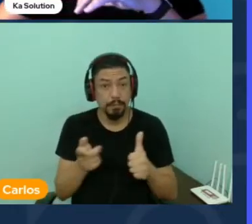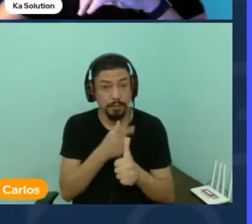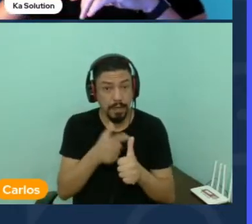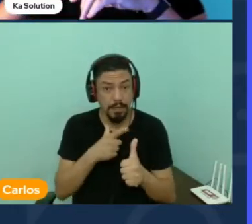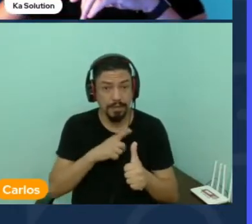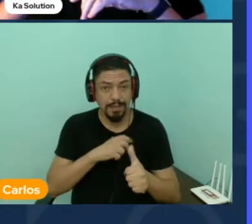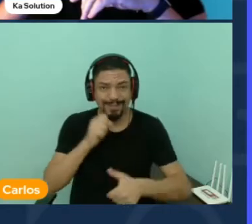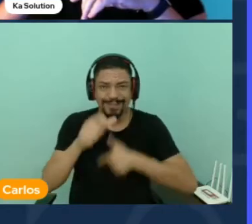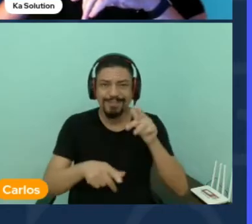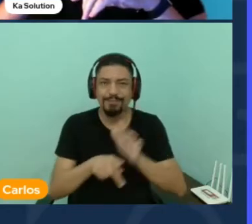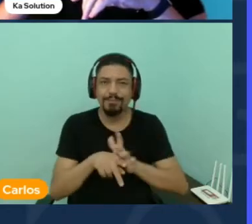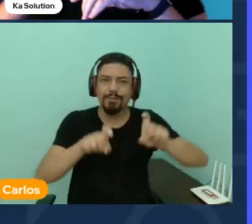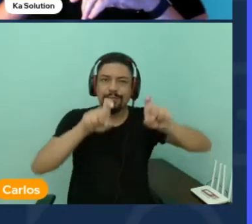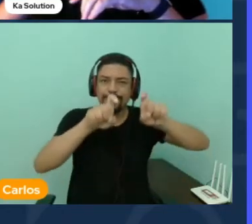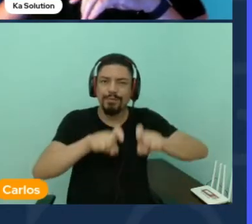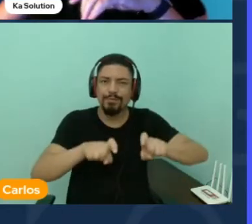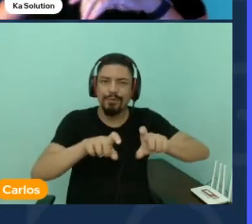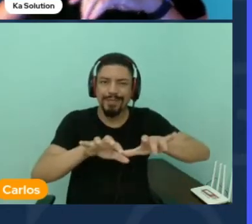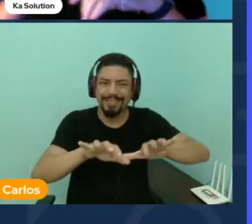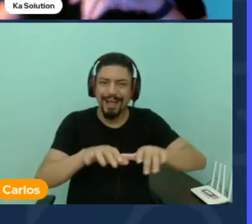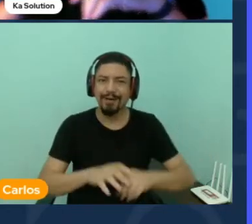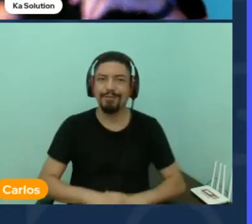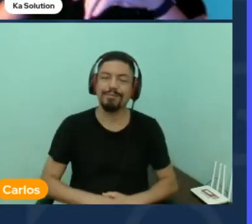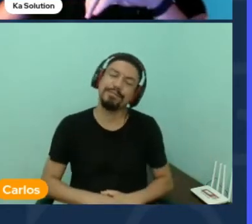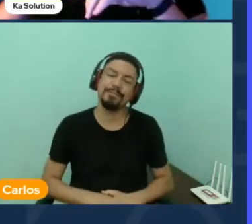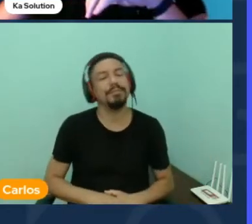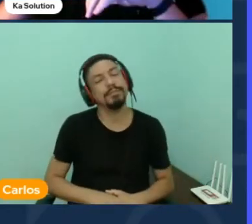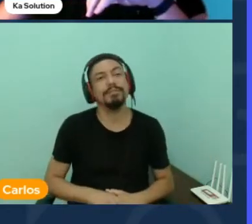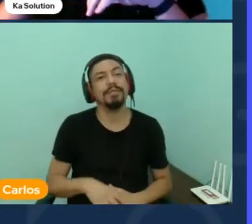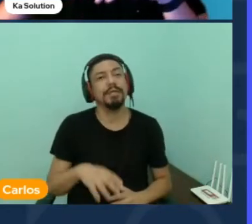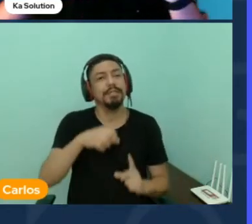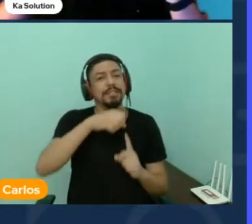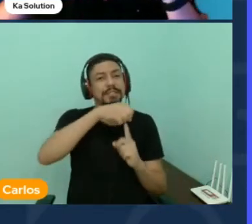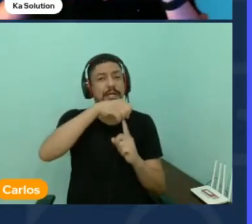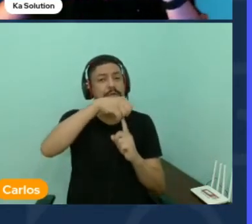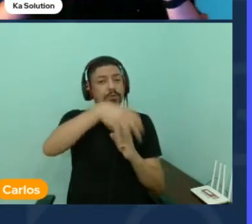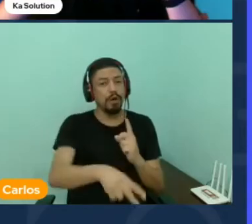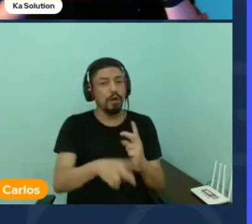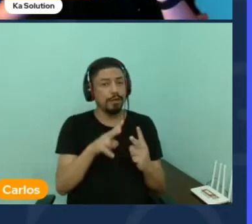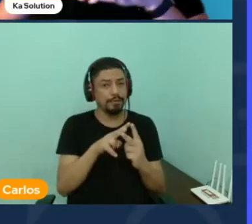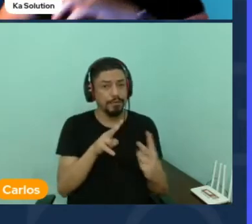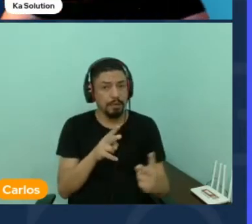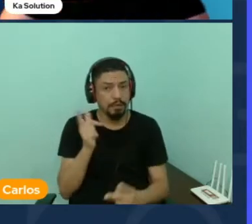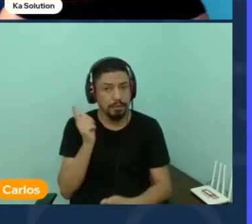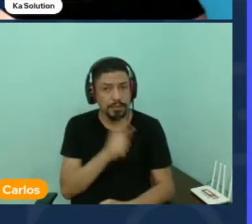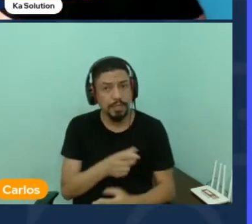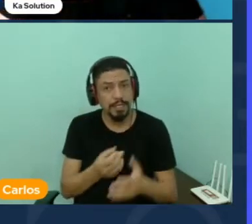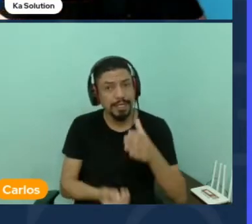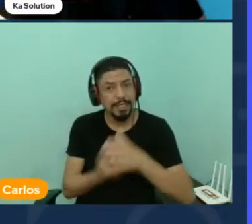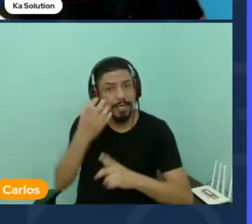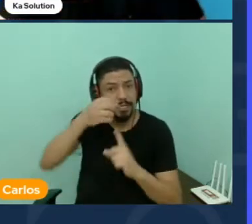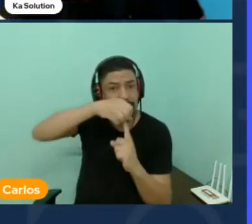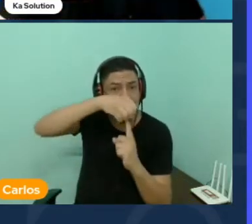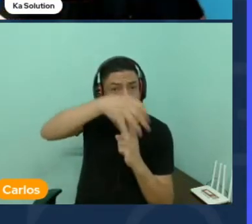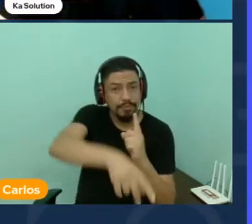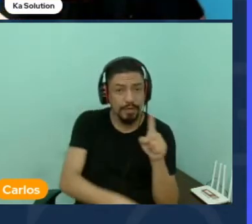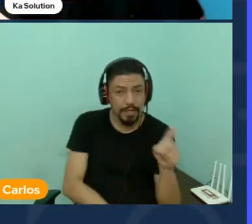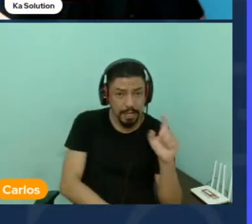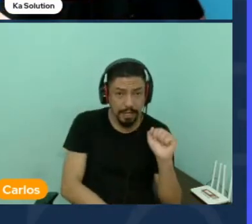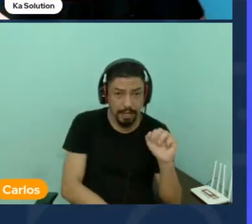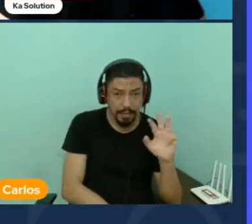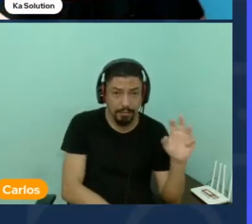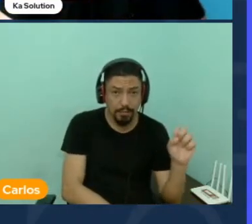serviço de computação, pelos meus servidores. Eu posso criar servidores na